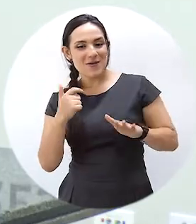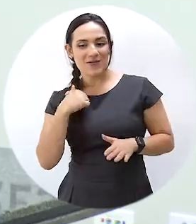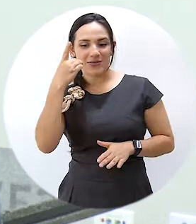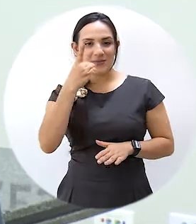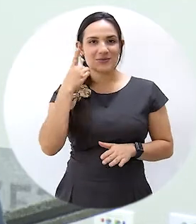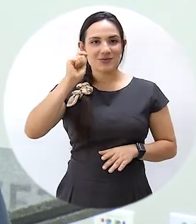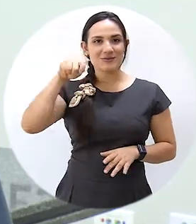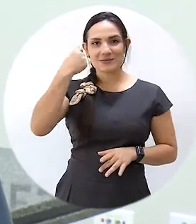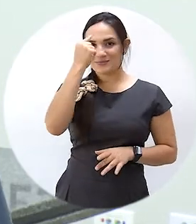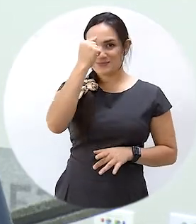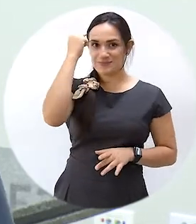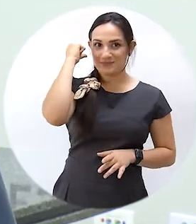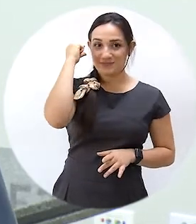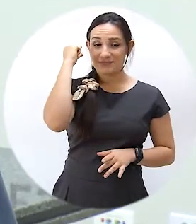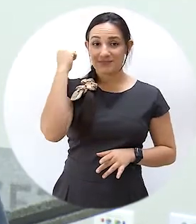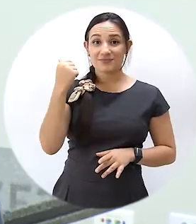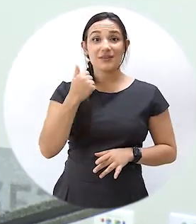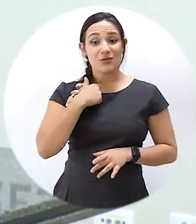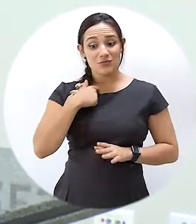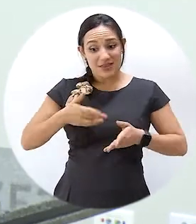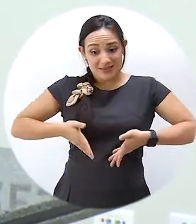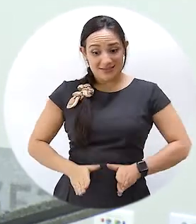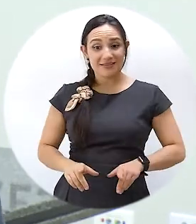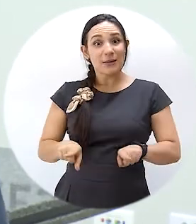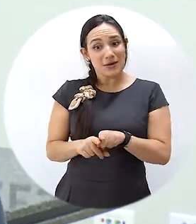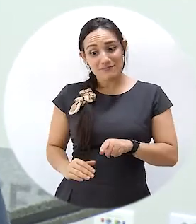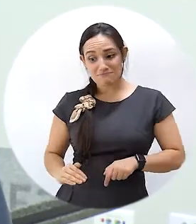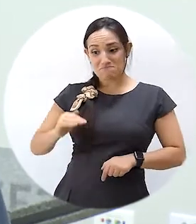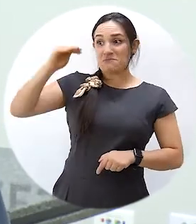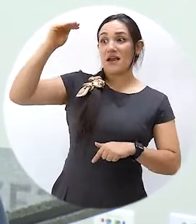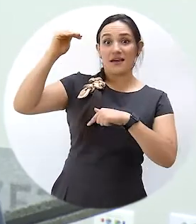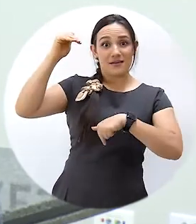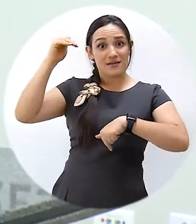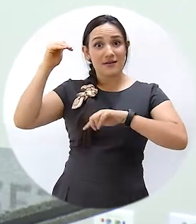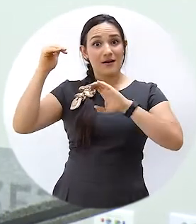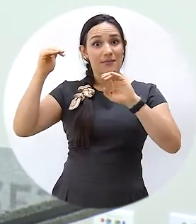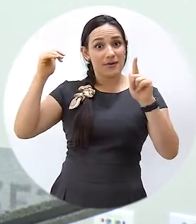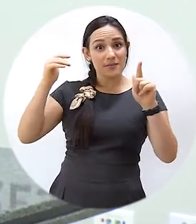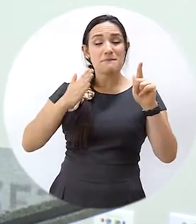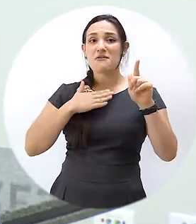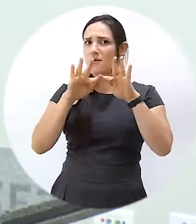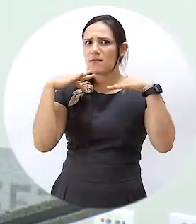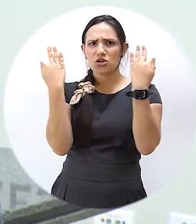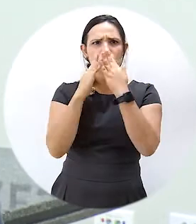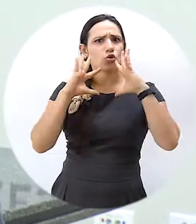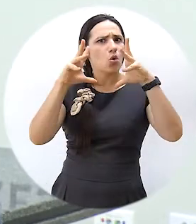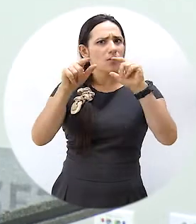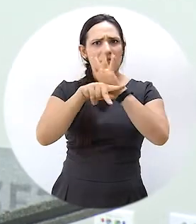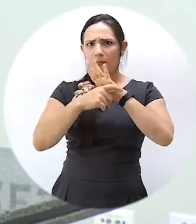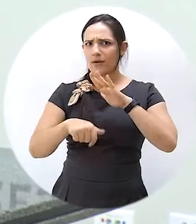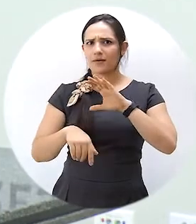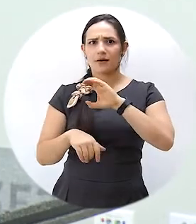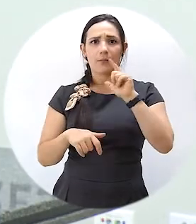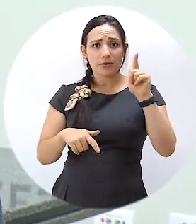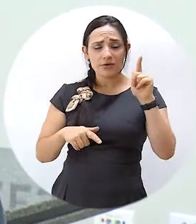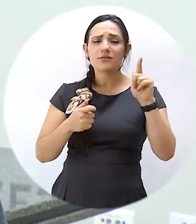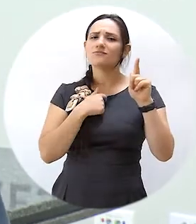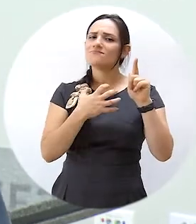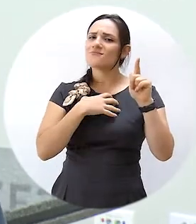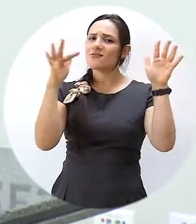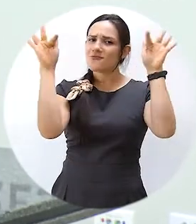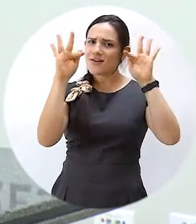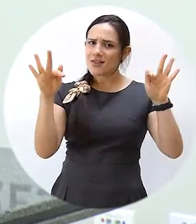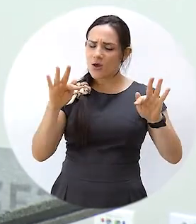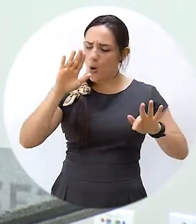o Olá seu deputado estadual Herculano Borges nascido e criado em Campo Grande na família toda campo-grandense me sinto muito